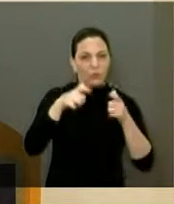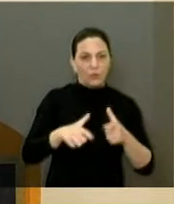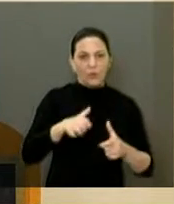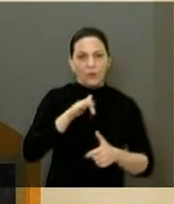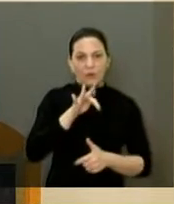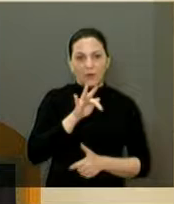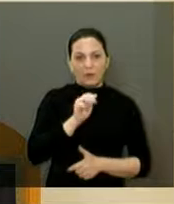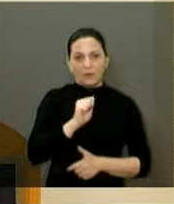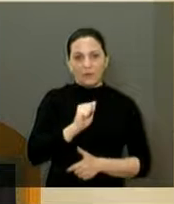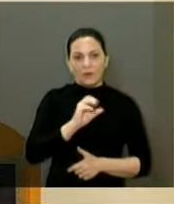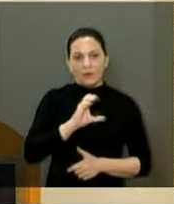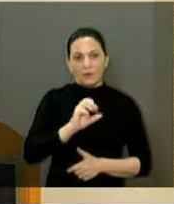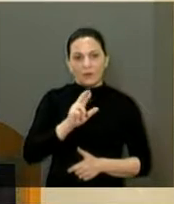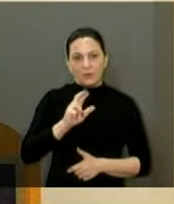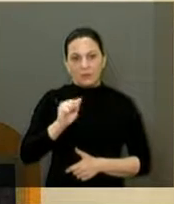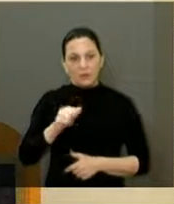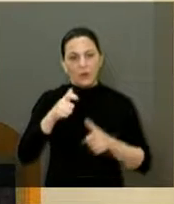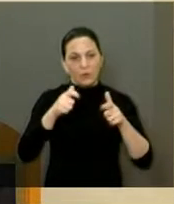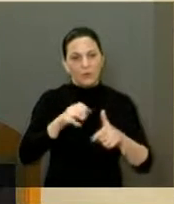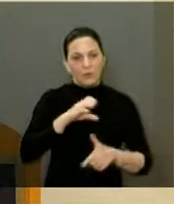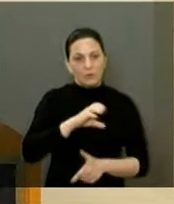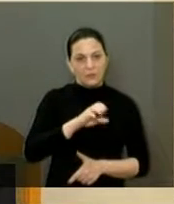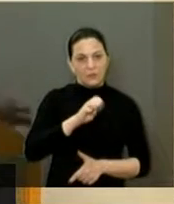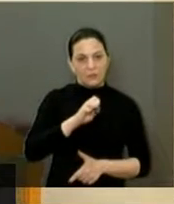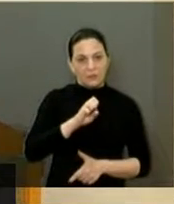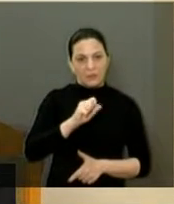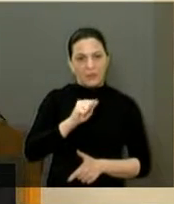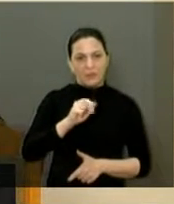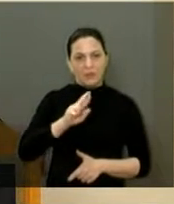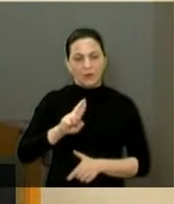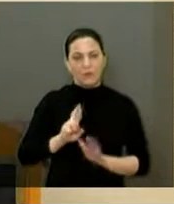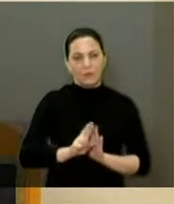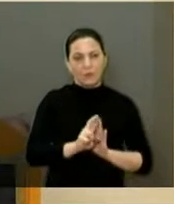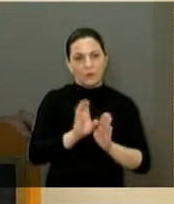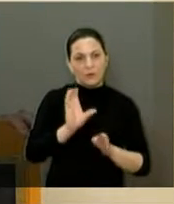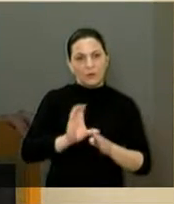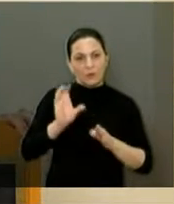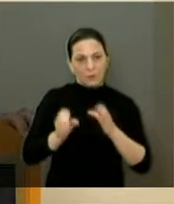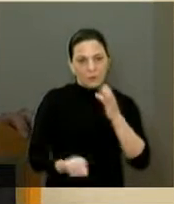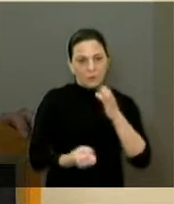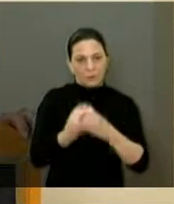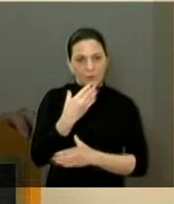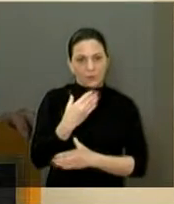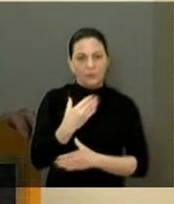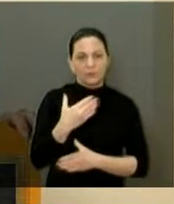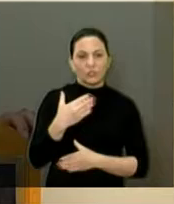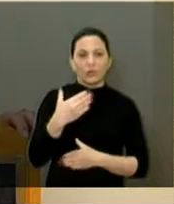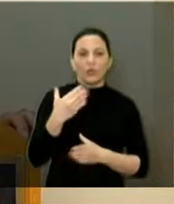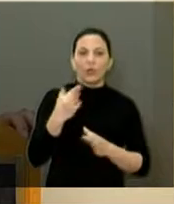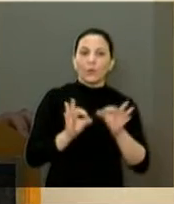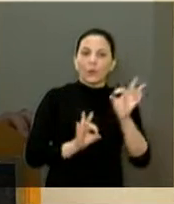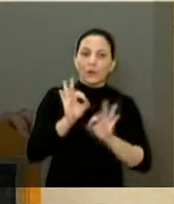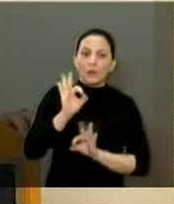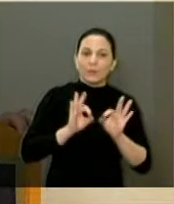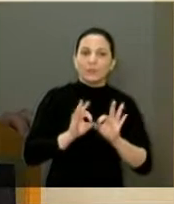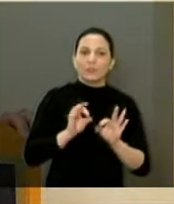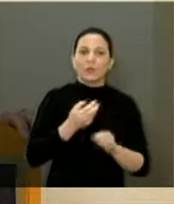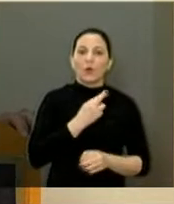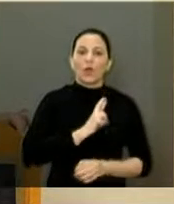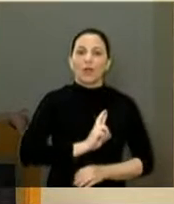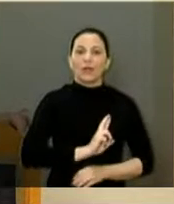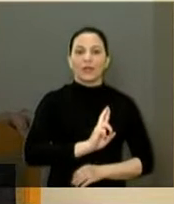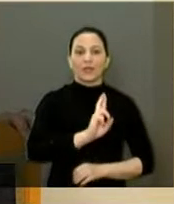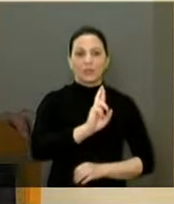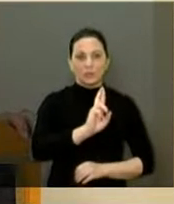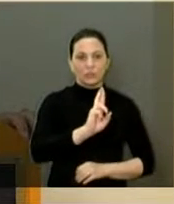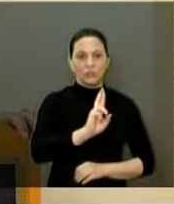ubds né representando a câmara municipal o lançamento da grade negócio ali na nelson